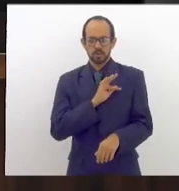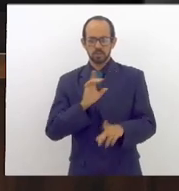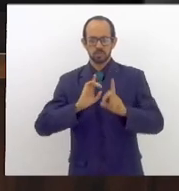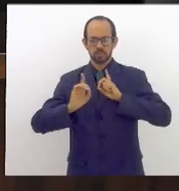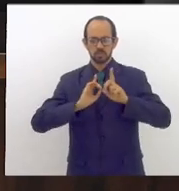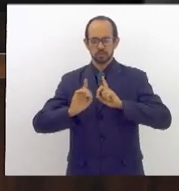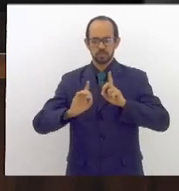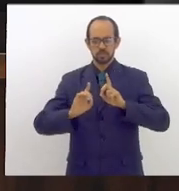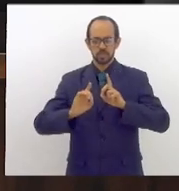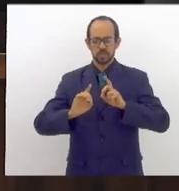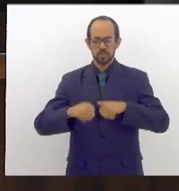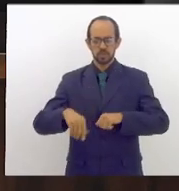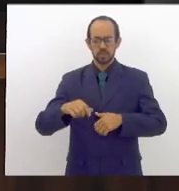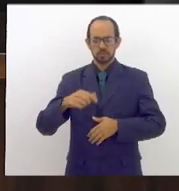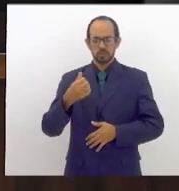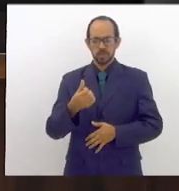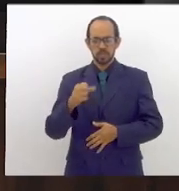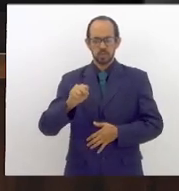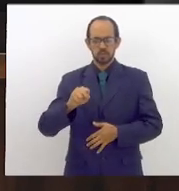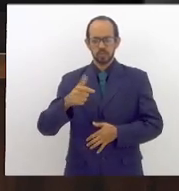resolução 16822